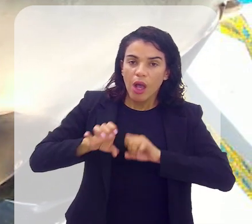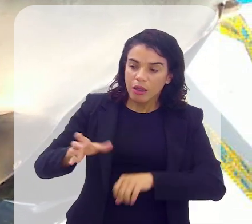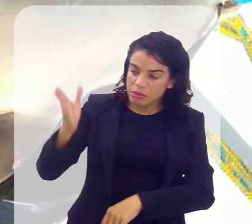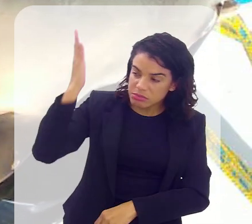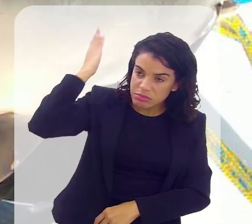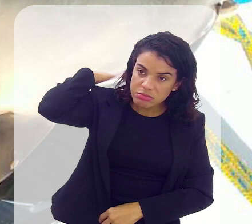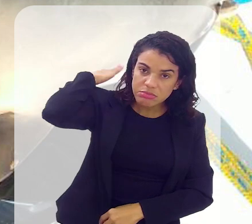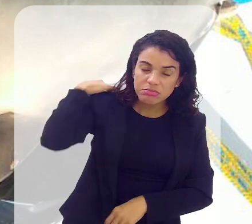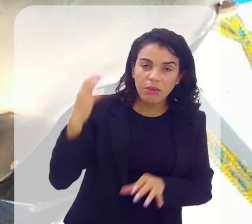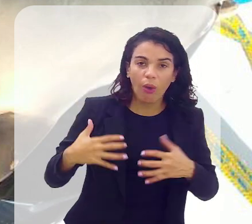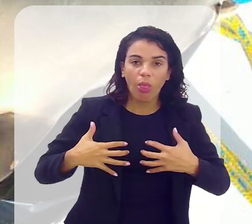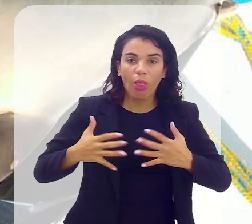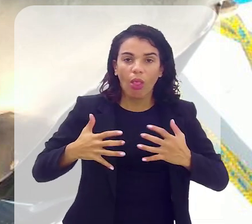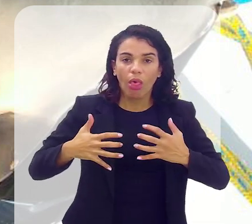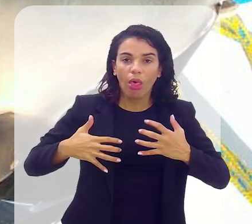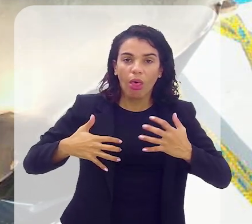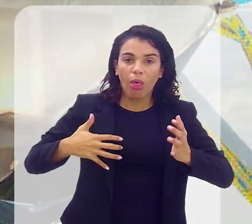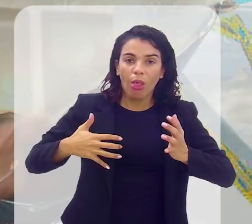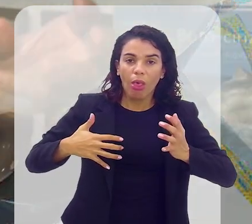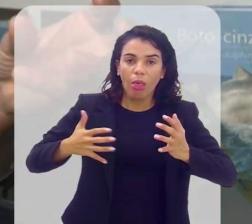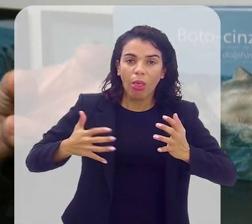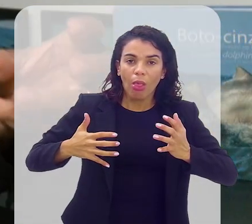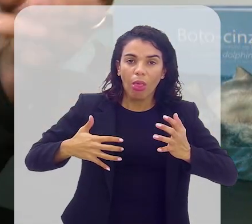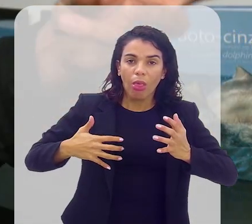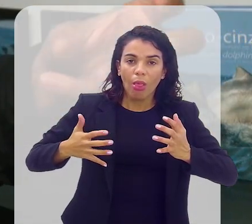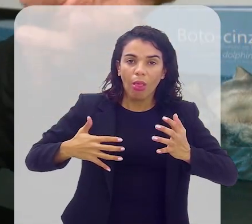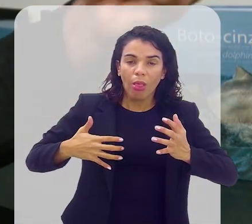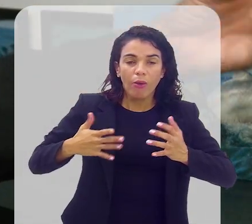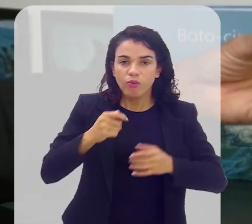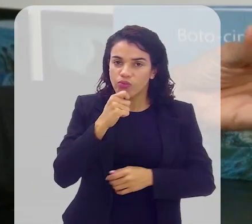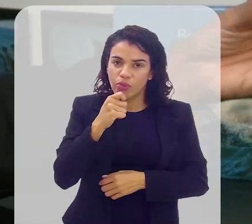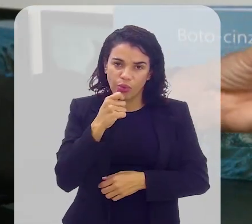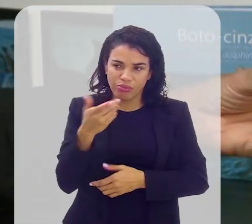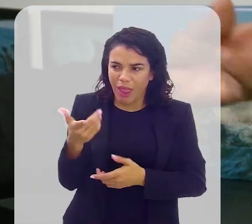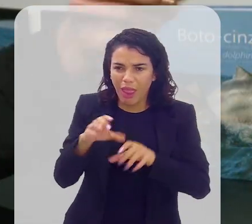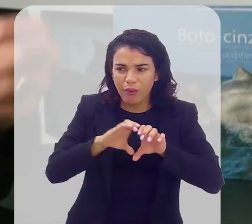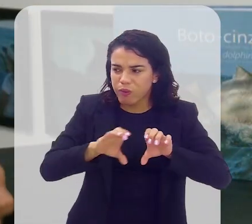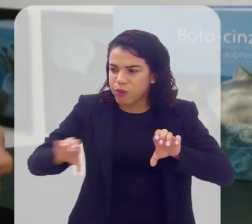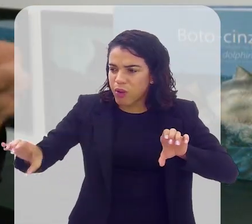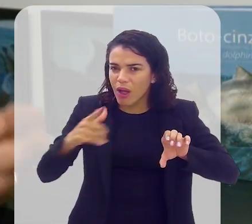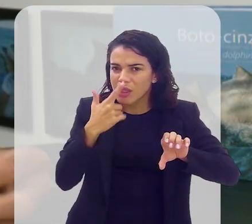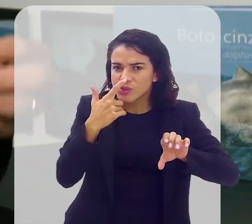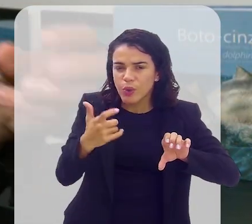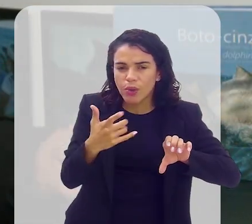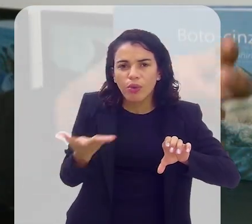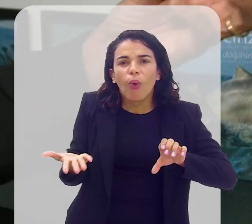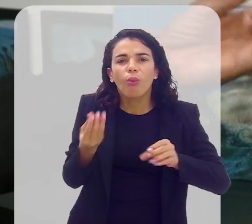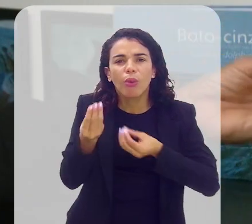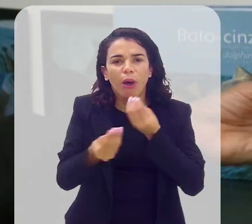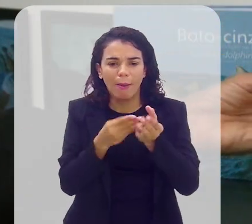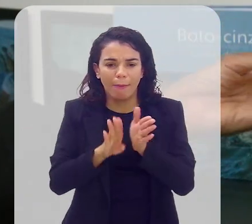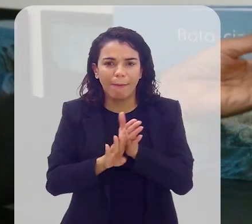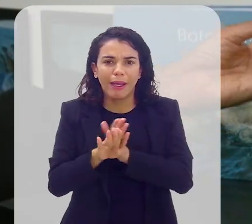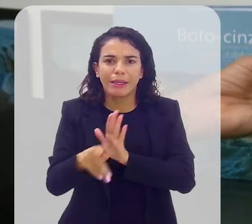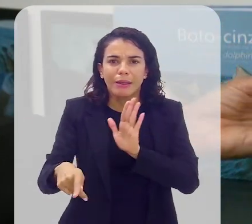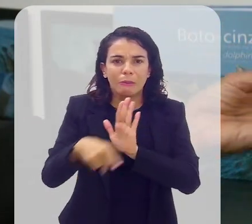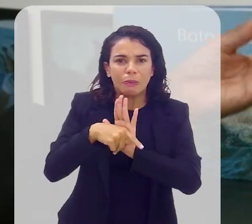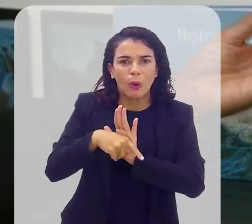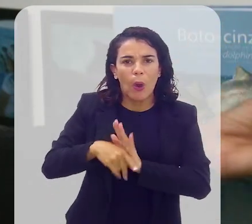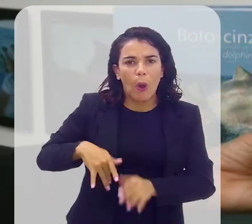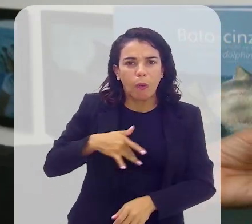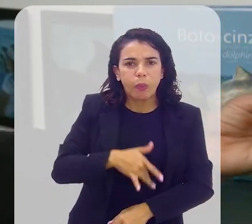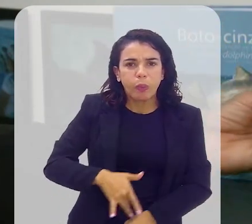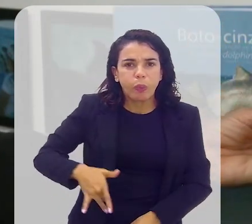pneumonia no golfinho, ou seja, mostrando que não tem tratamento de esgoto. Porque se essa bactéria que